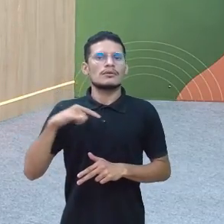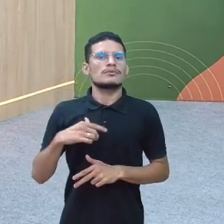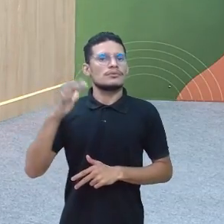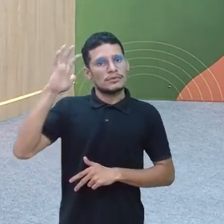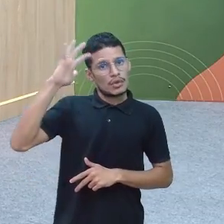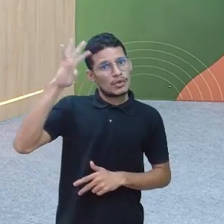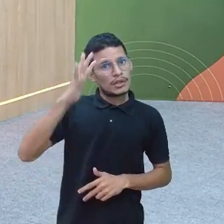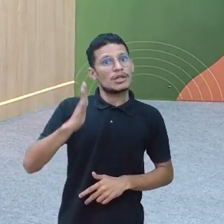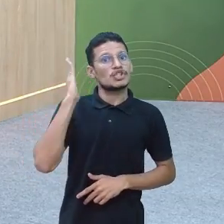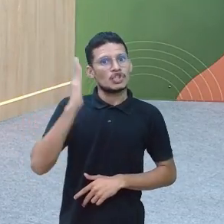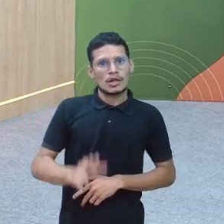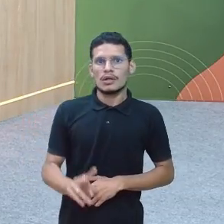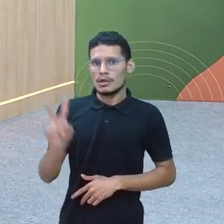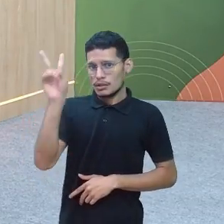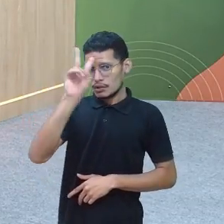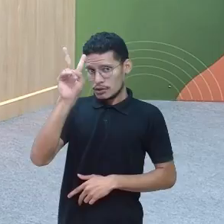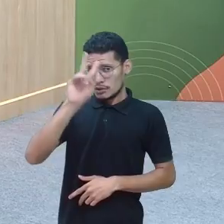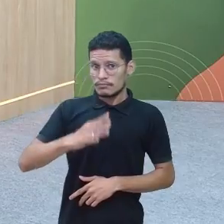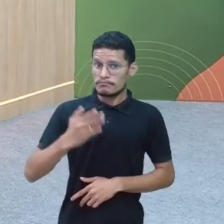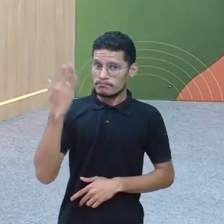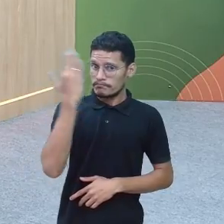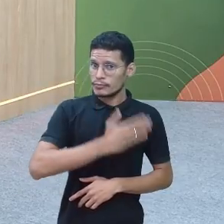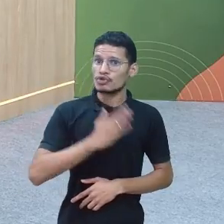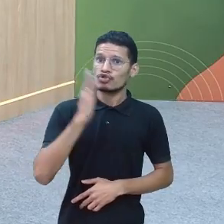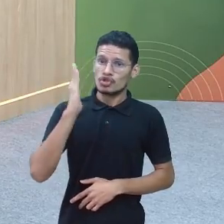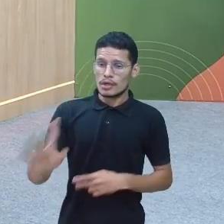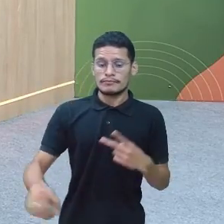histórica, né? E aí a gente tem outra